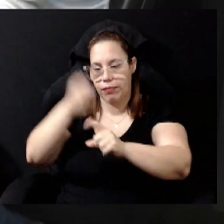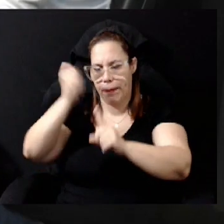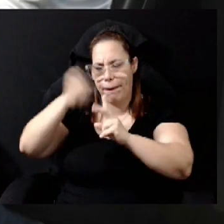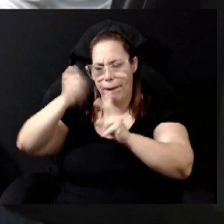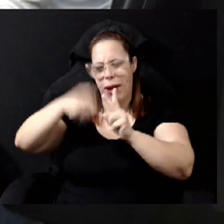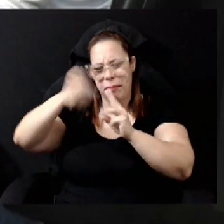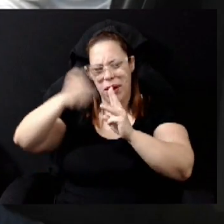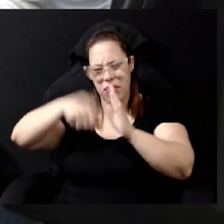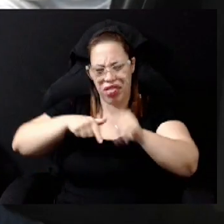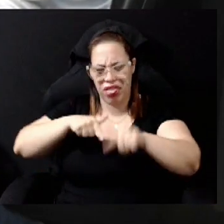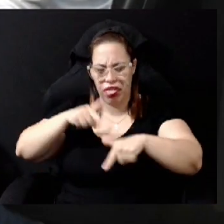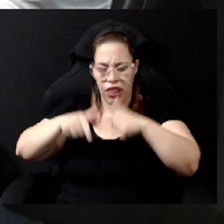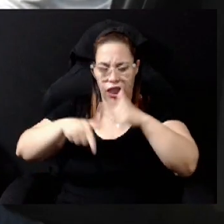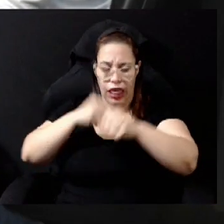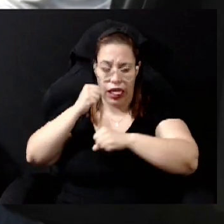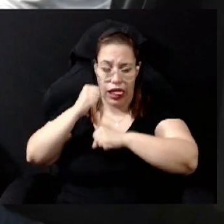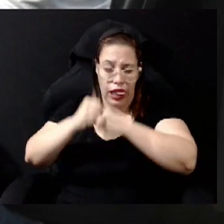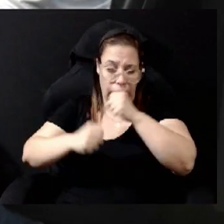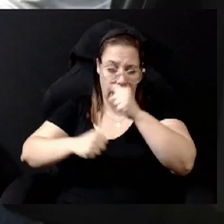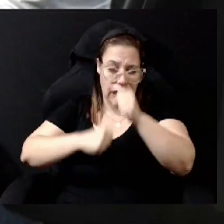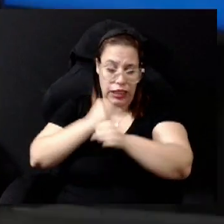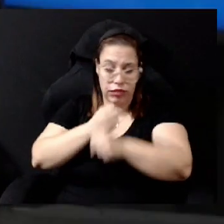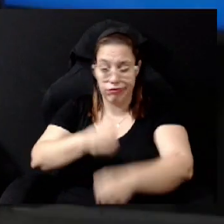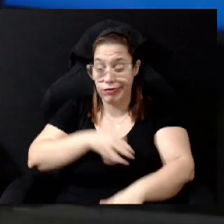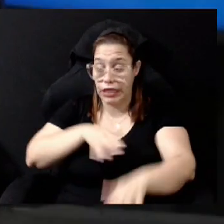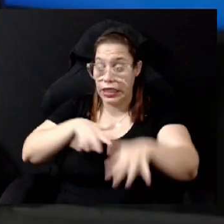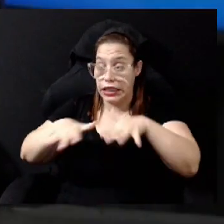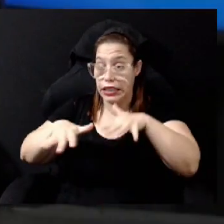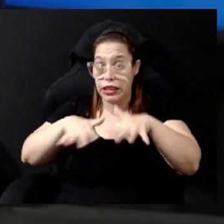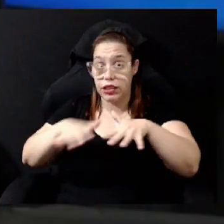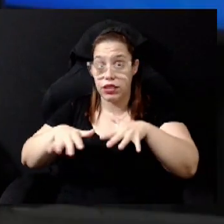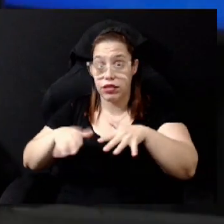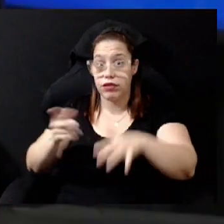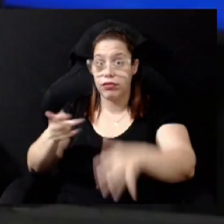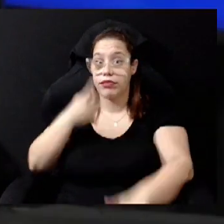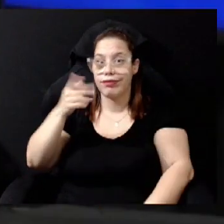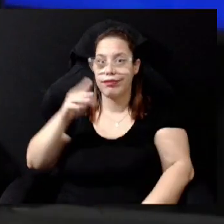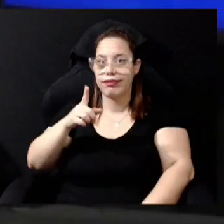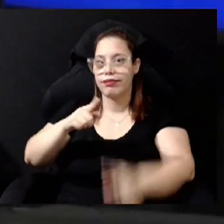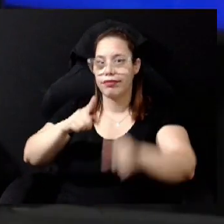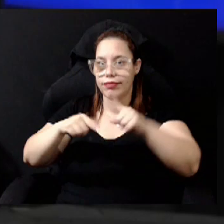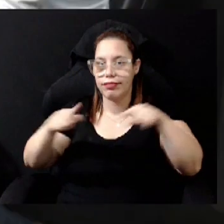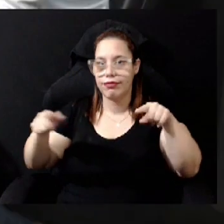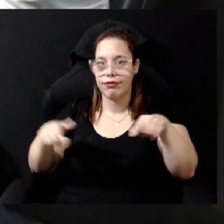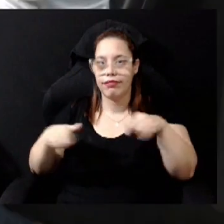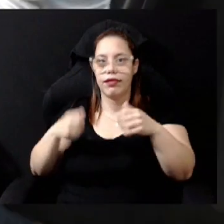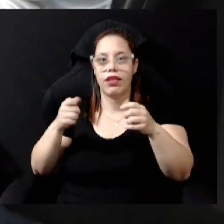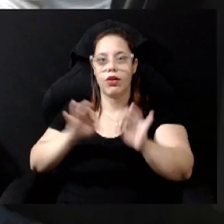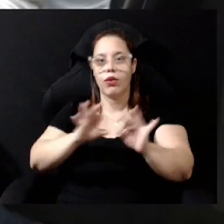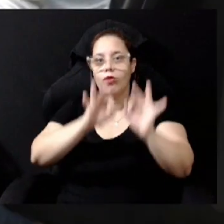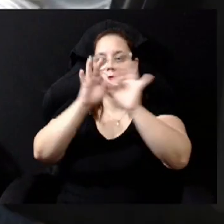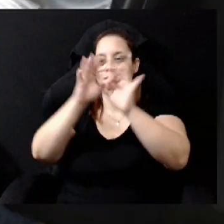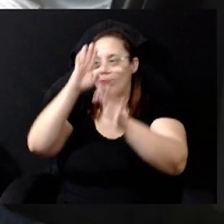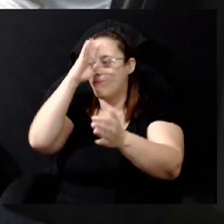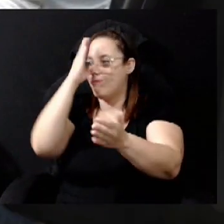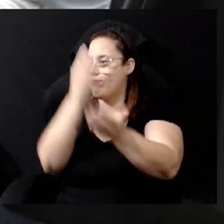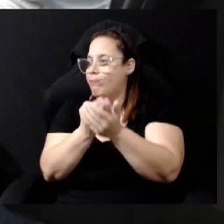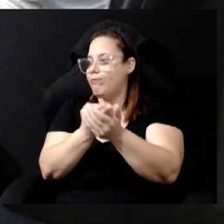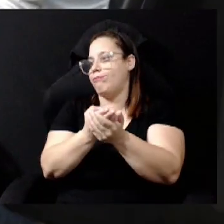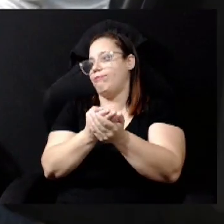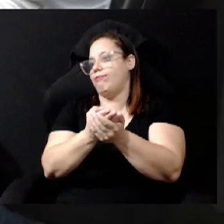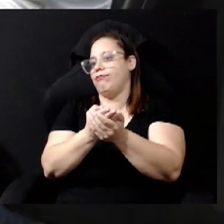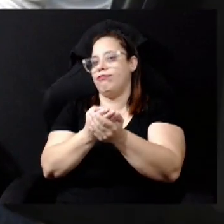em anos a nossa vida. E né? naquele momento teve que dar satisfação para muita gente que estava ali acreditando. Eles acreditaram a vida